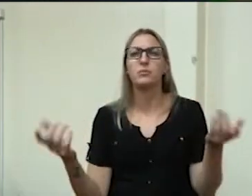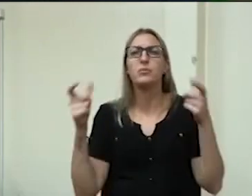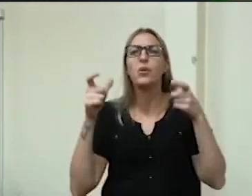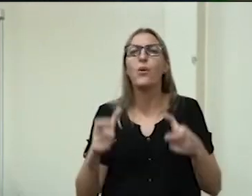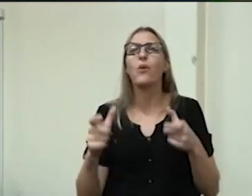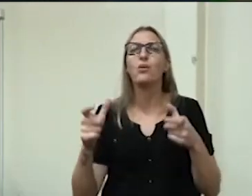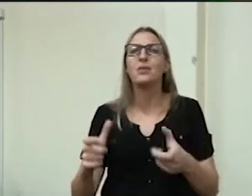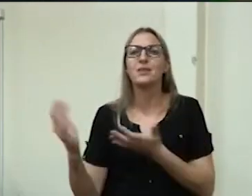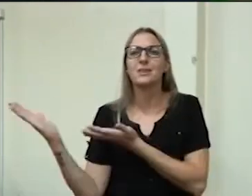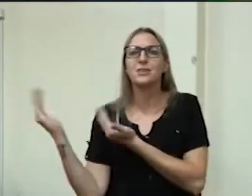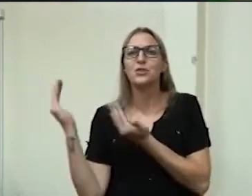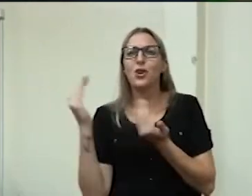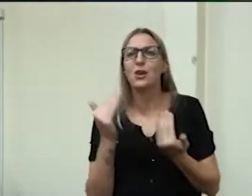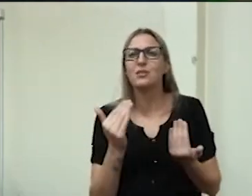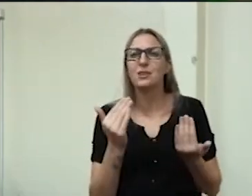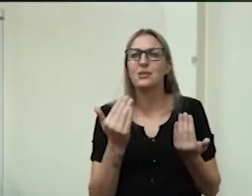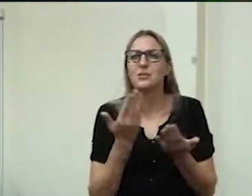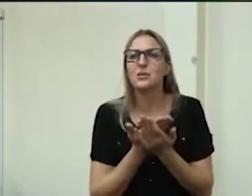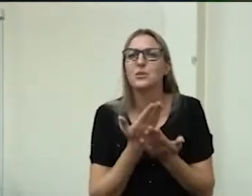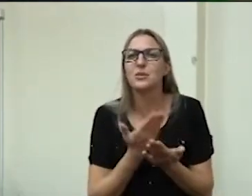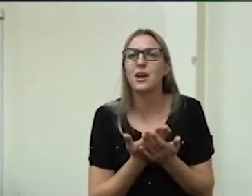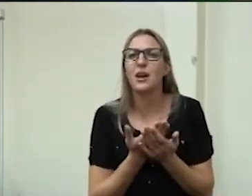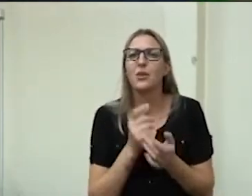jovens? Vamos fazer o que com eles?